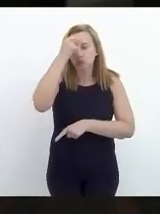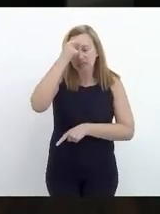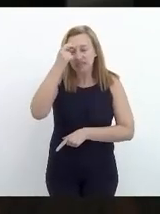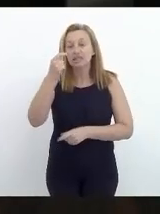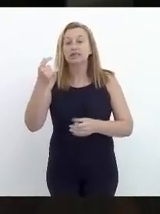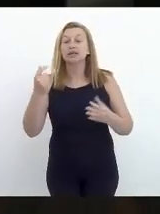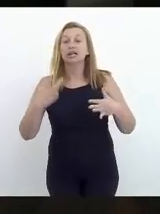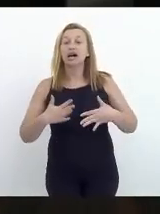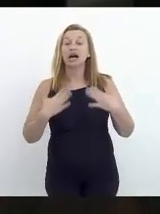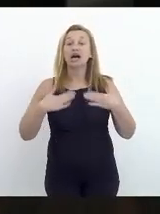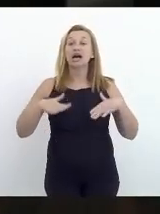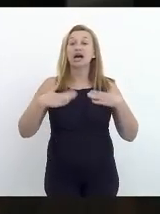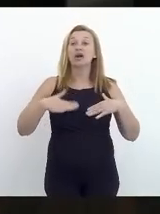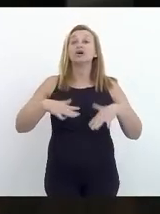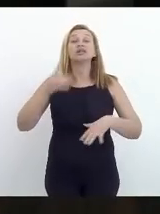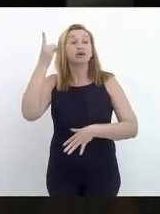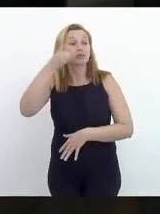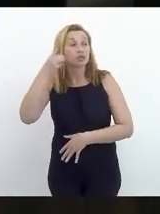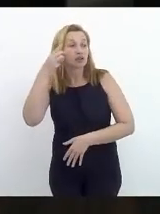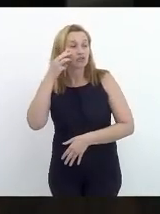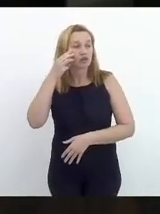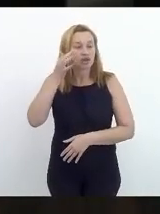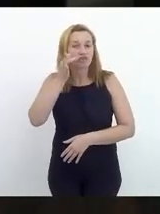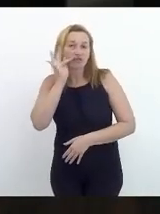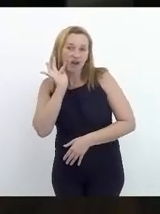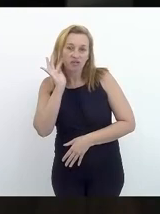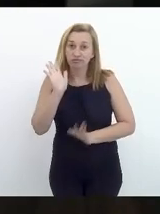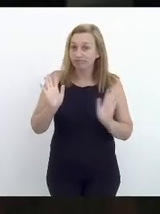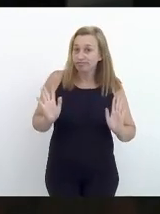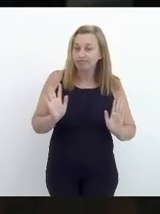deputado Valdec, deputado Flávio